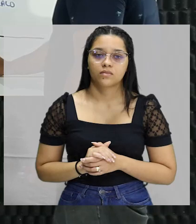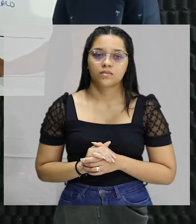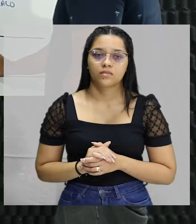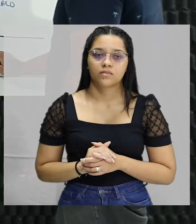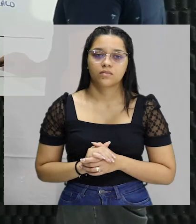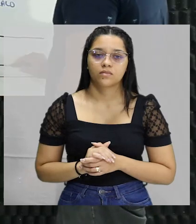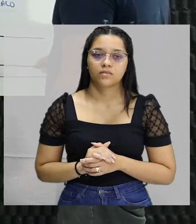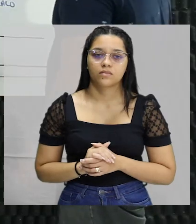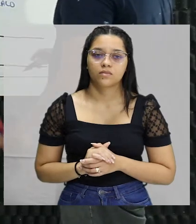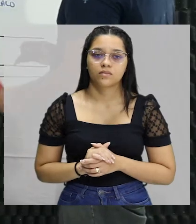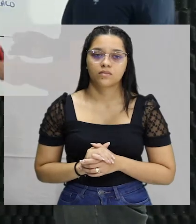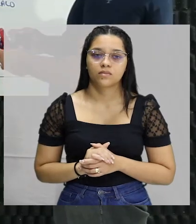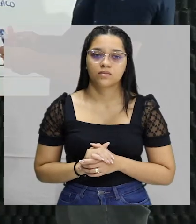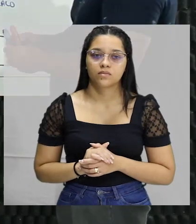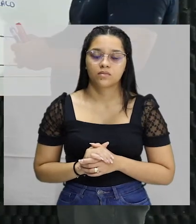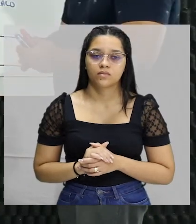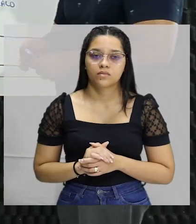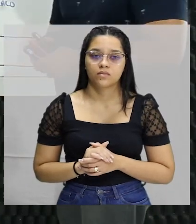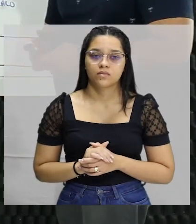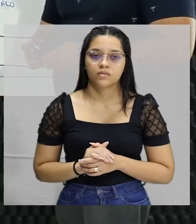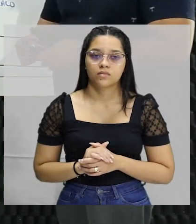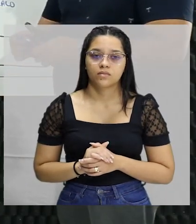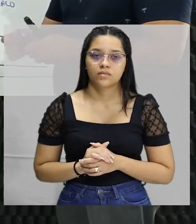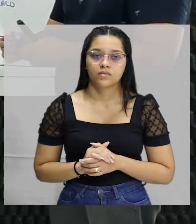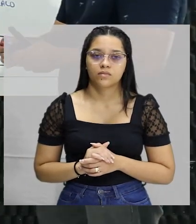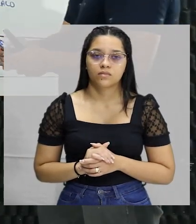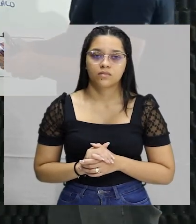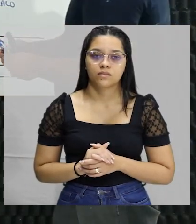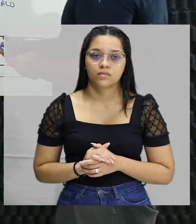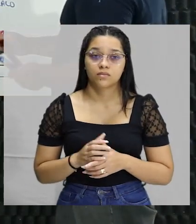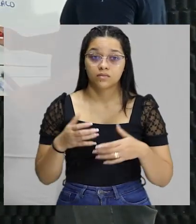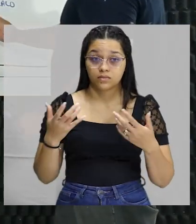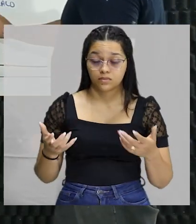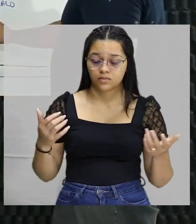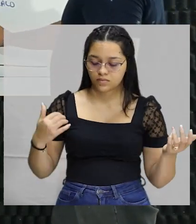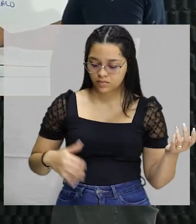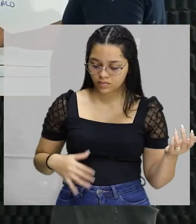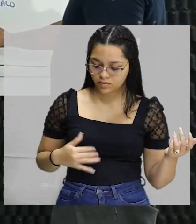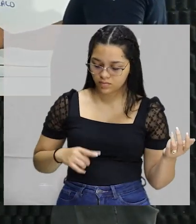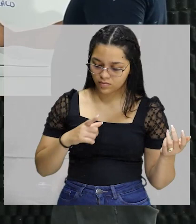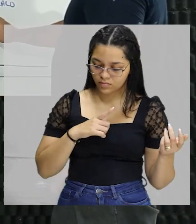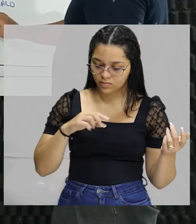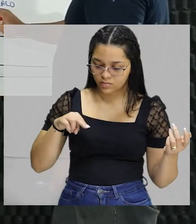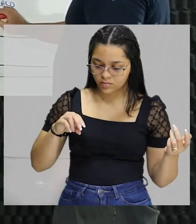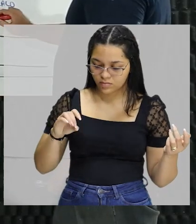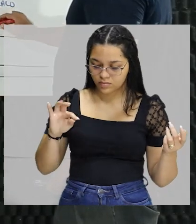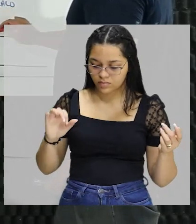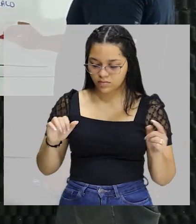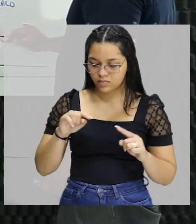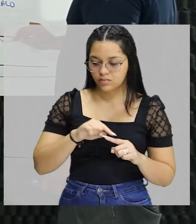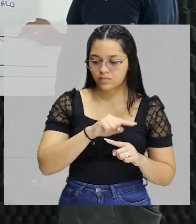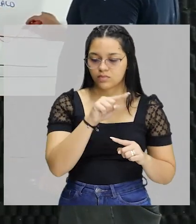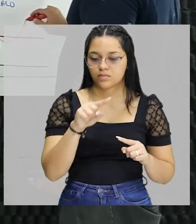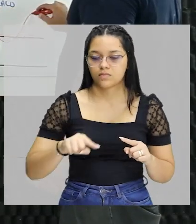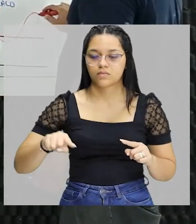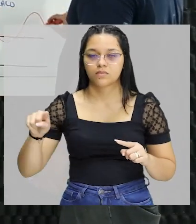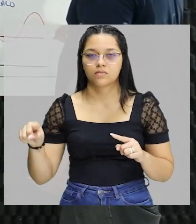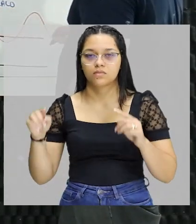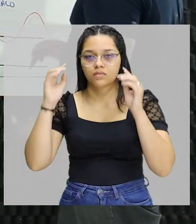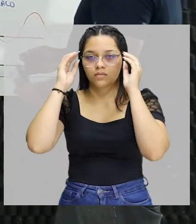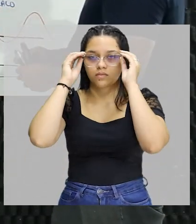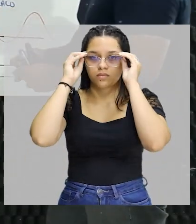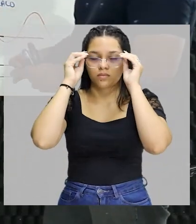fazer bem aqui. Pronto. Então, o violão vai emitir uma onda. A onda se comporta desta